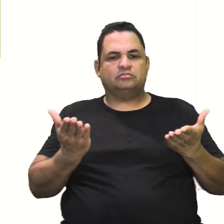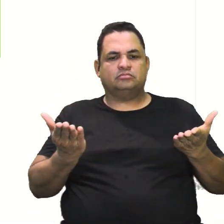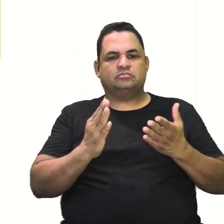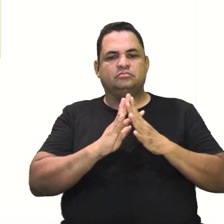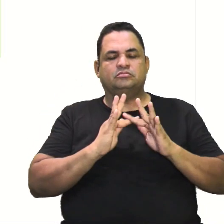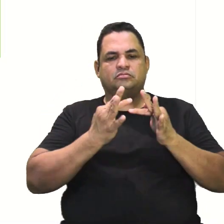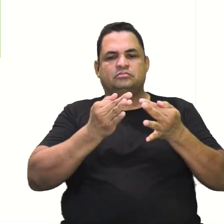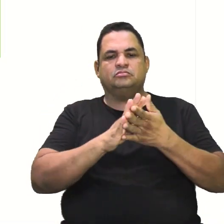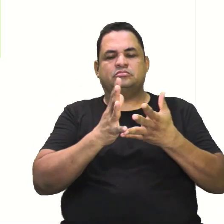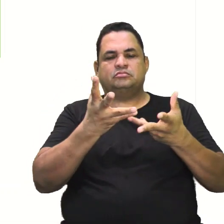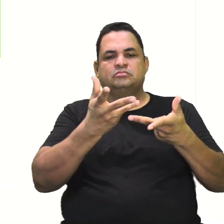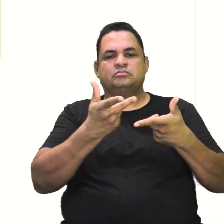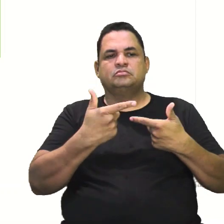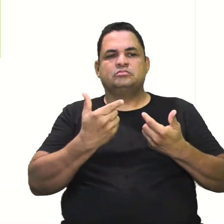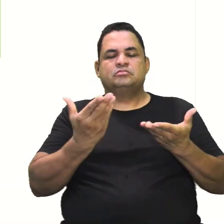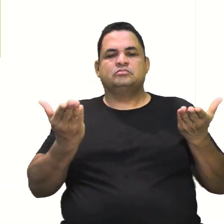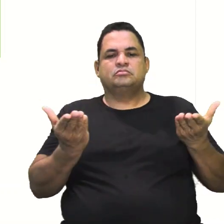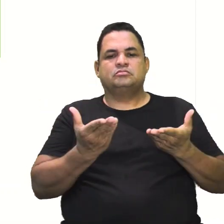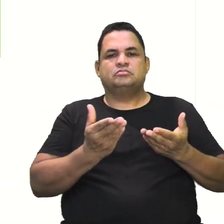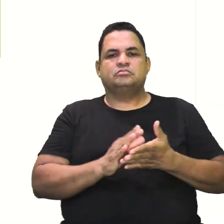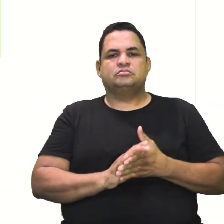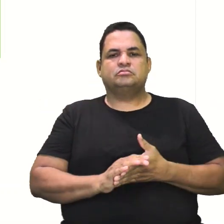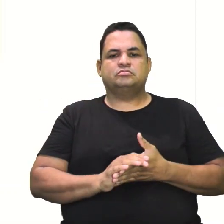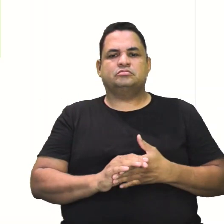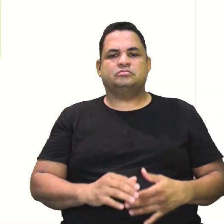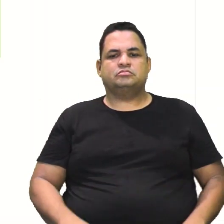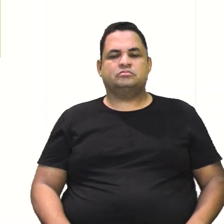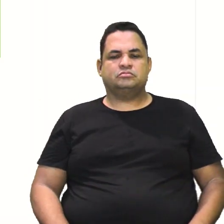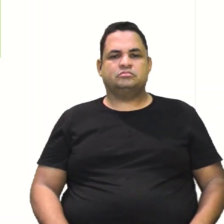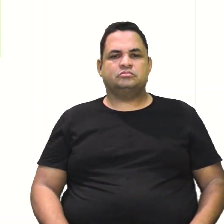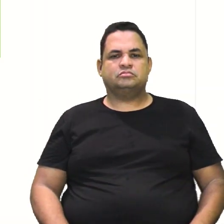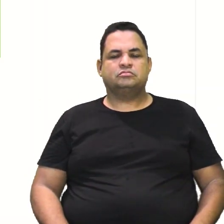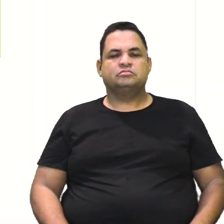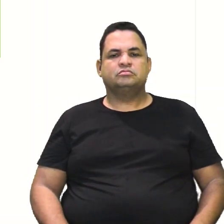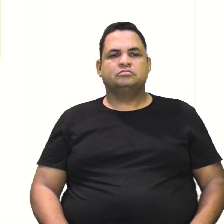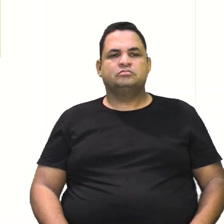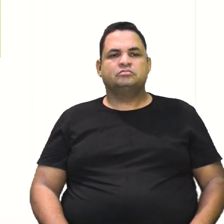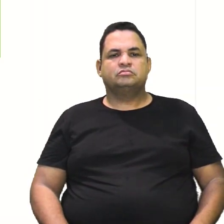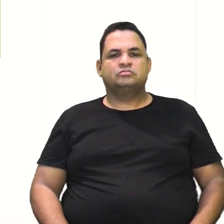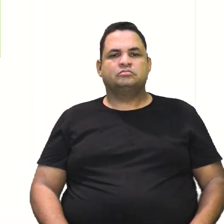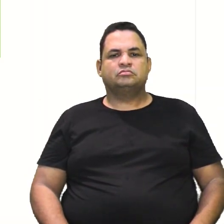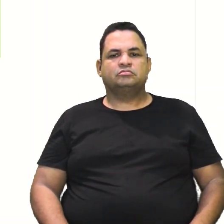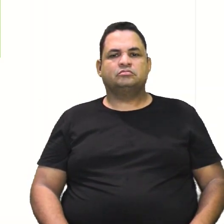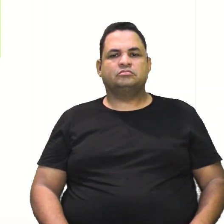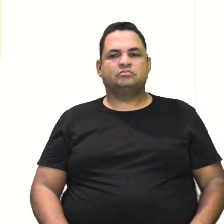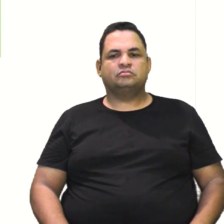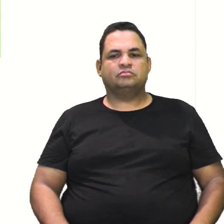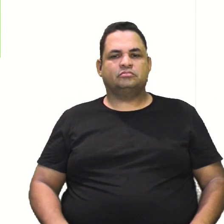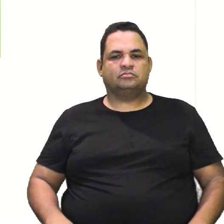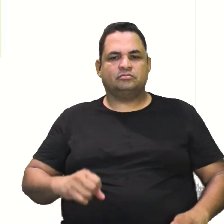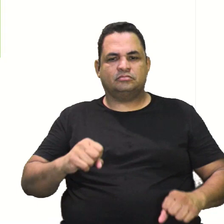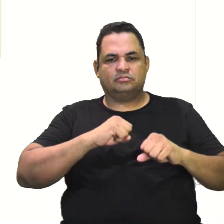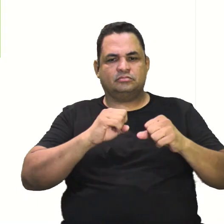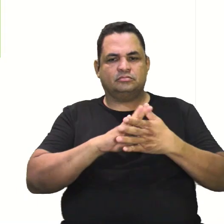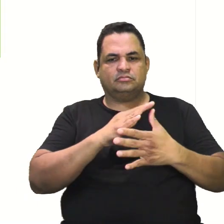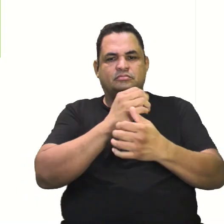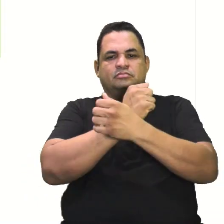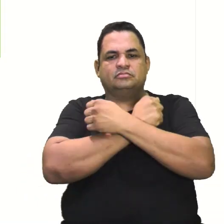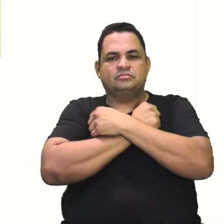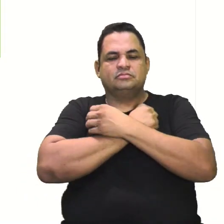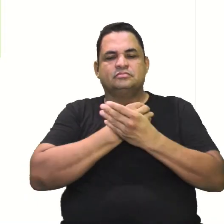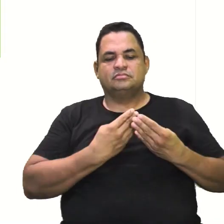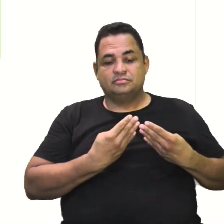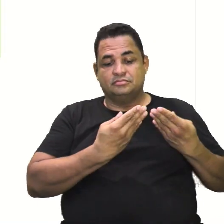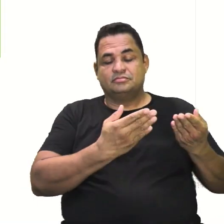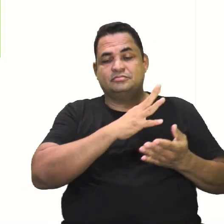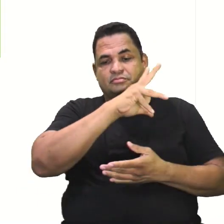gente fecha essas habilidades e fica competente, tá bom? Correndo para o abraço, é hora do oferecimento